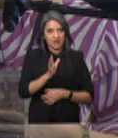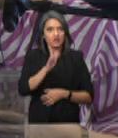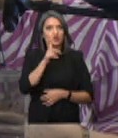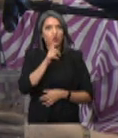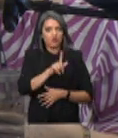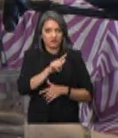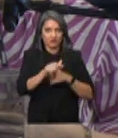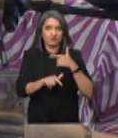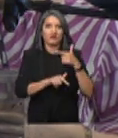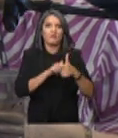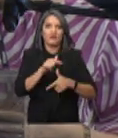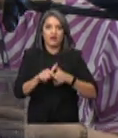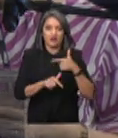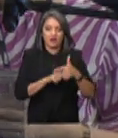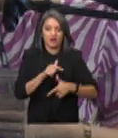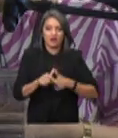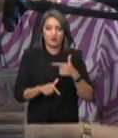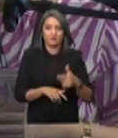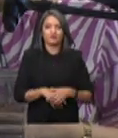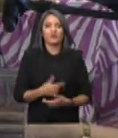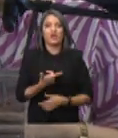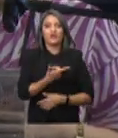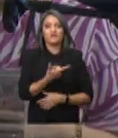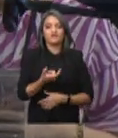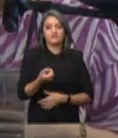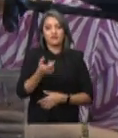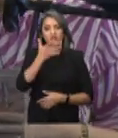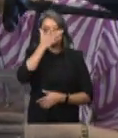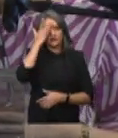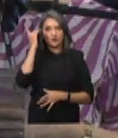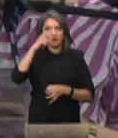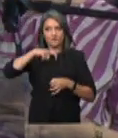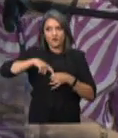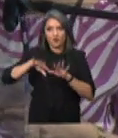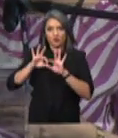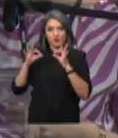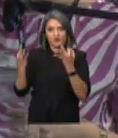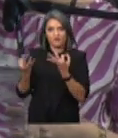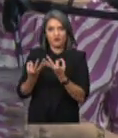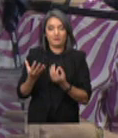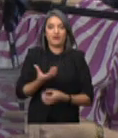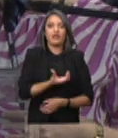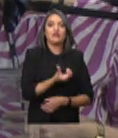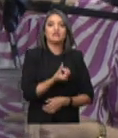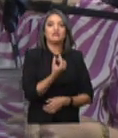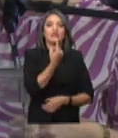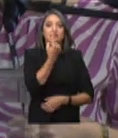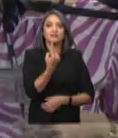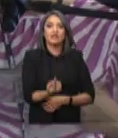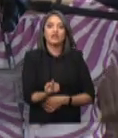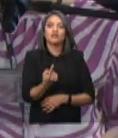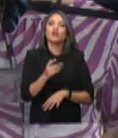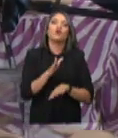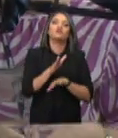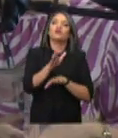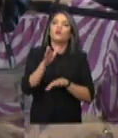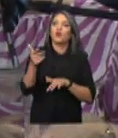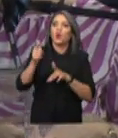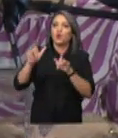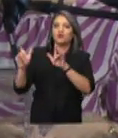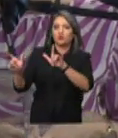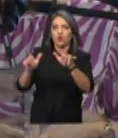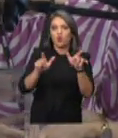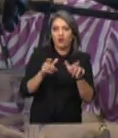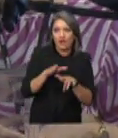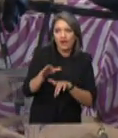emprego 20 retornaram para convir familiar 61 foram encaminhadas para outras instituições inclusive de